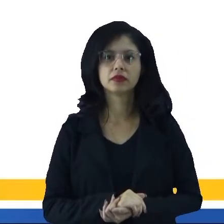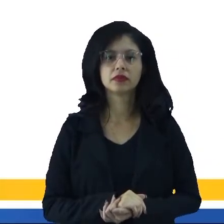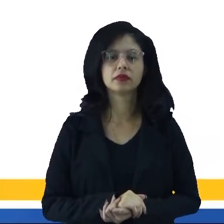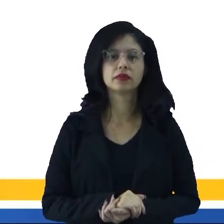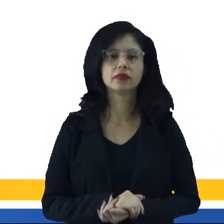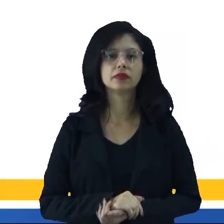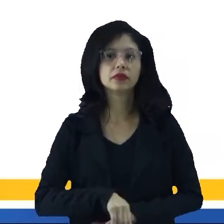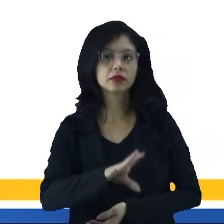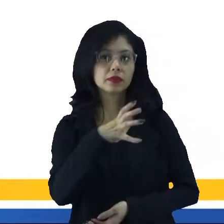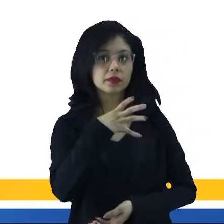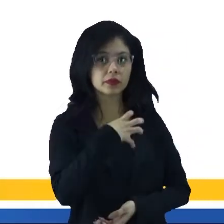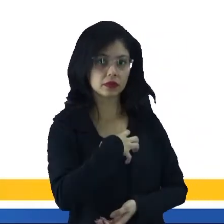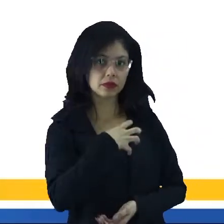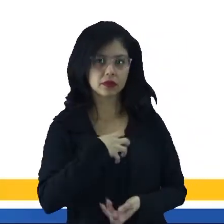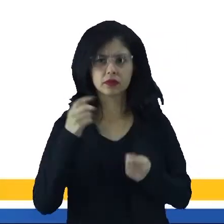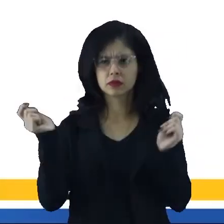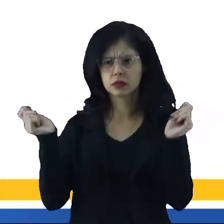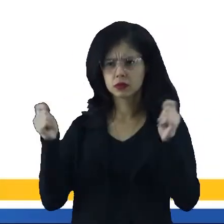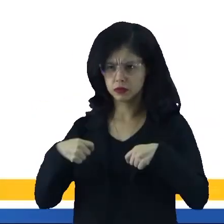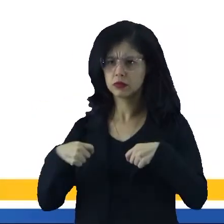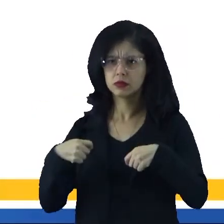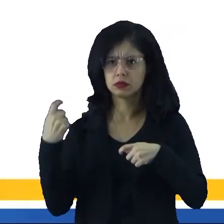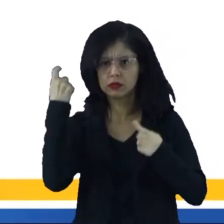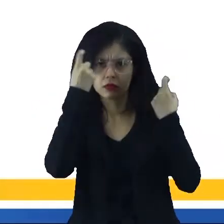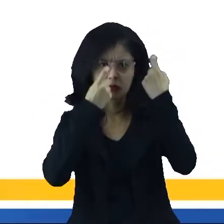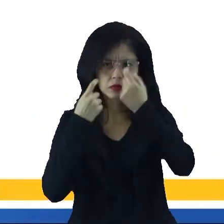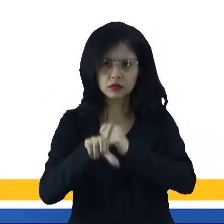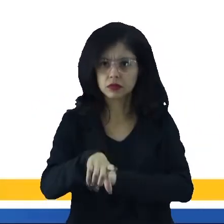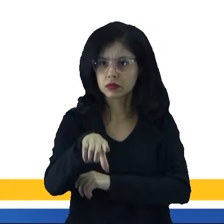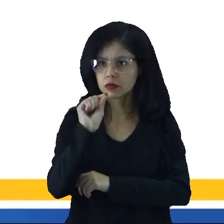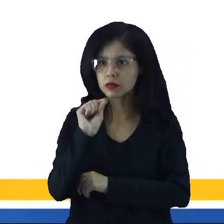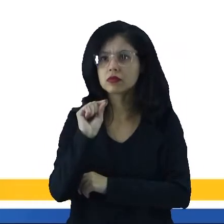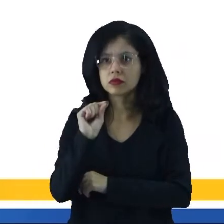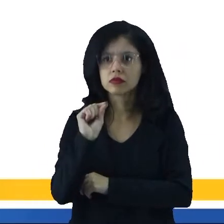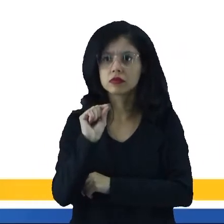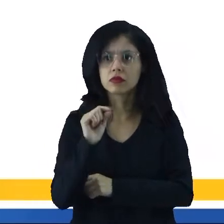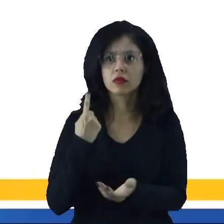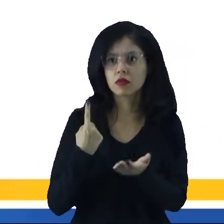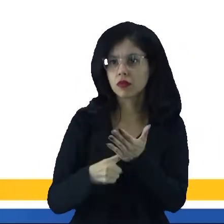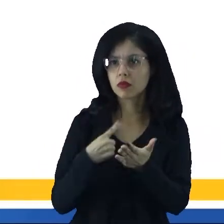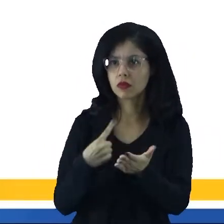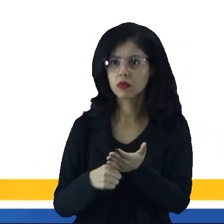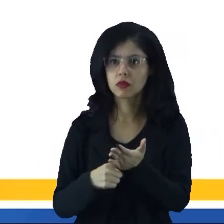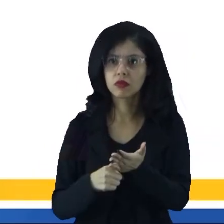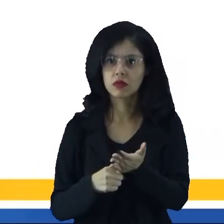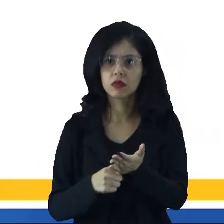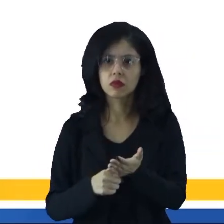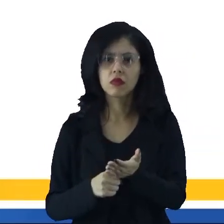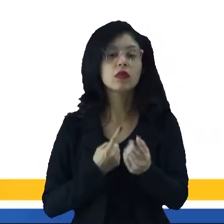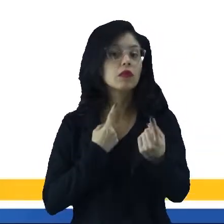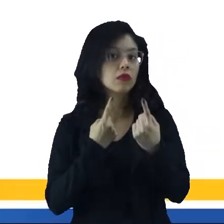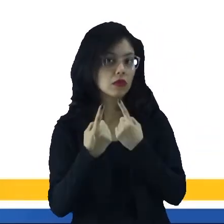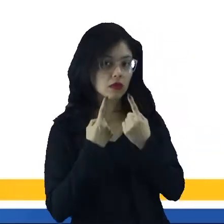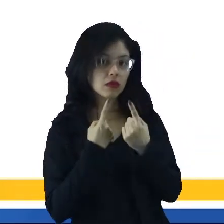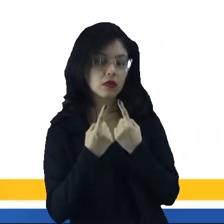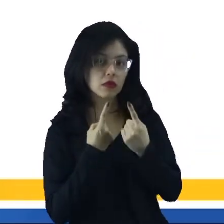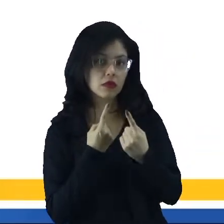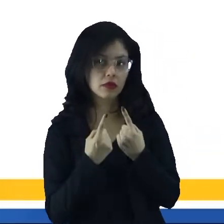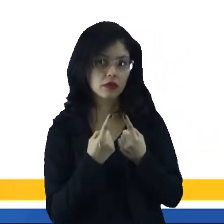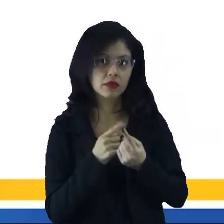Efeitos de sentido. São possibilidades de expressão escolhidas pelo emissor de acordo com a